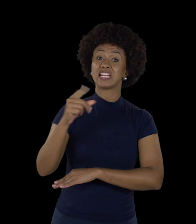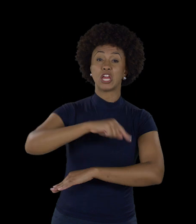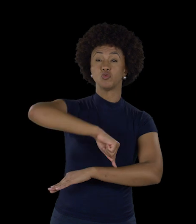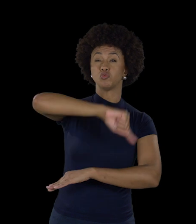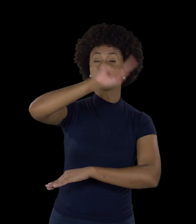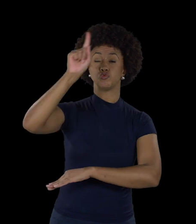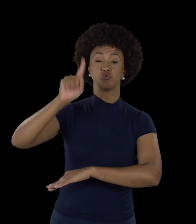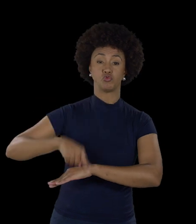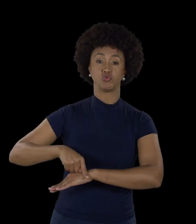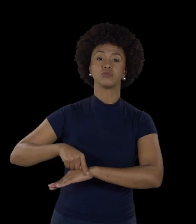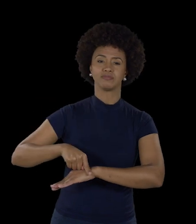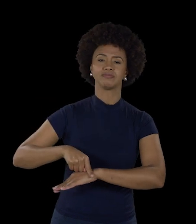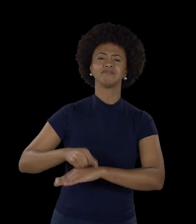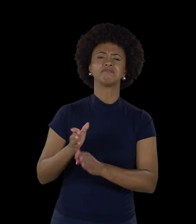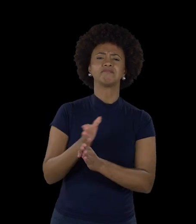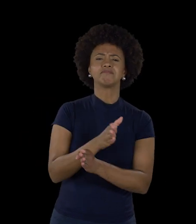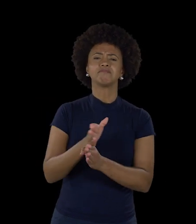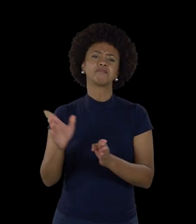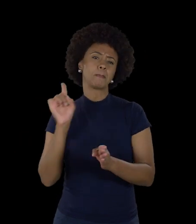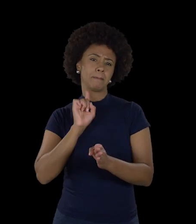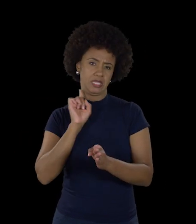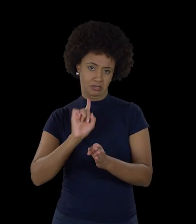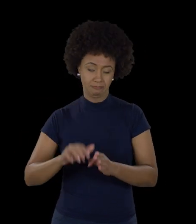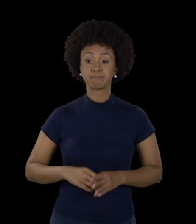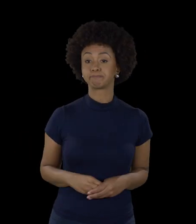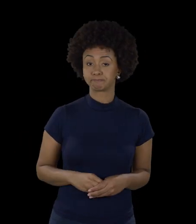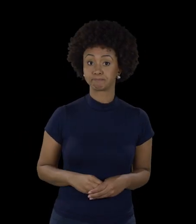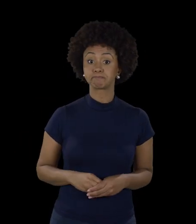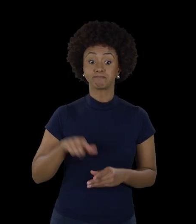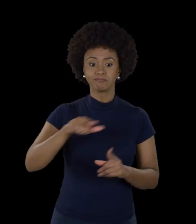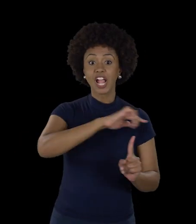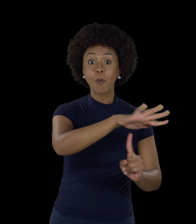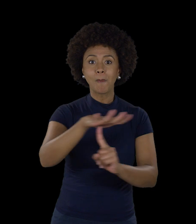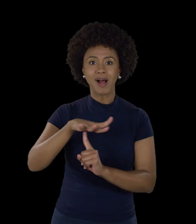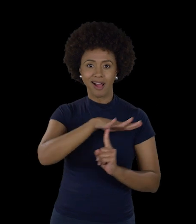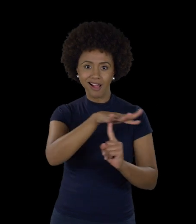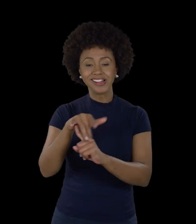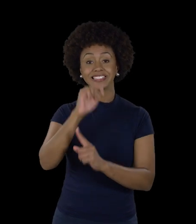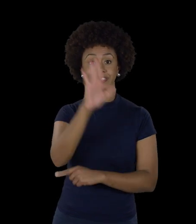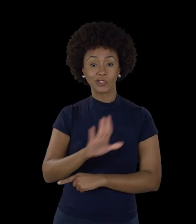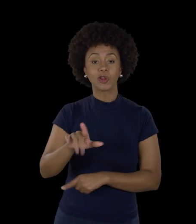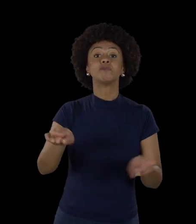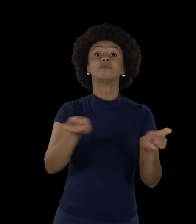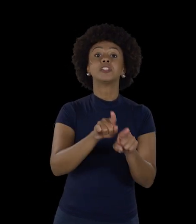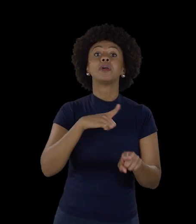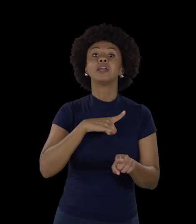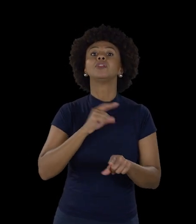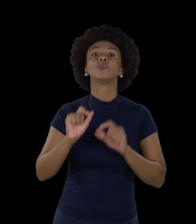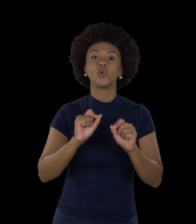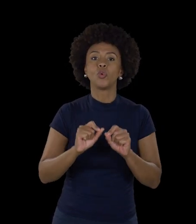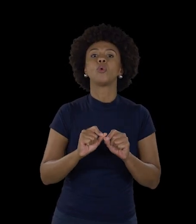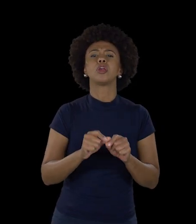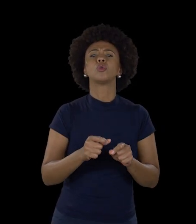terceiro mais elevado do Brasil, na Serra do Caparaó, divisa com Minas Gerais. Neste Parque Nacional